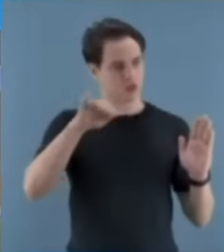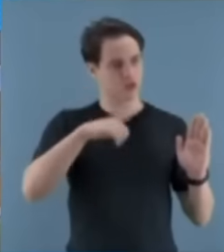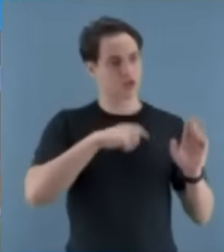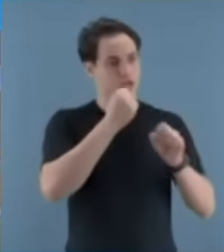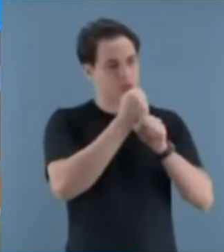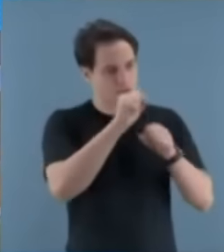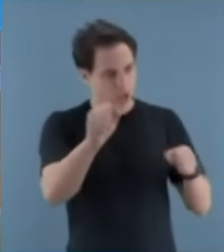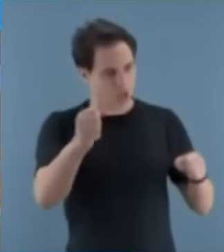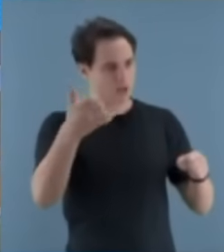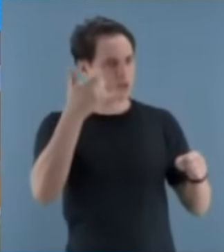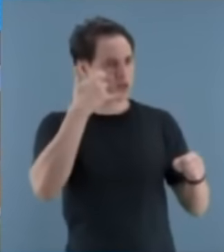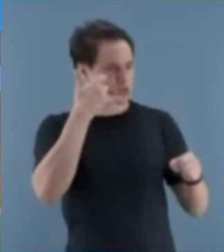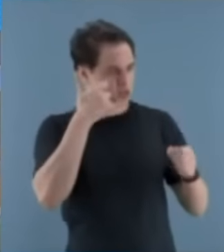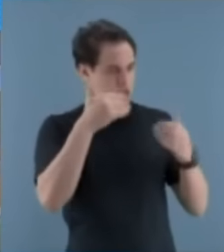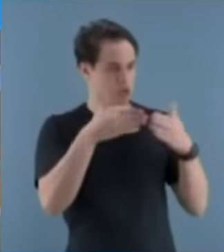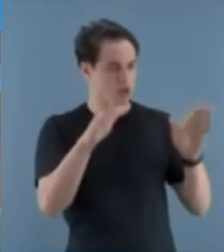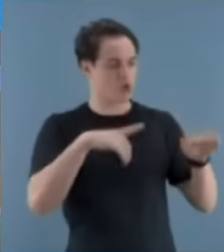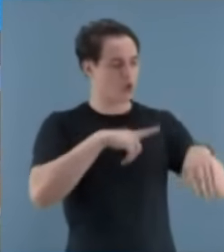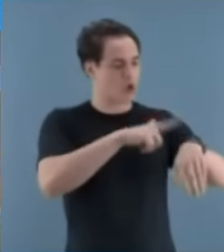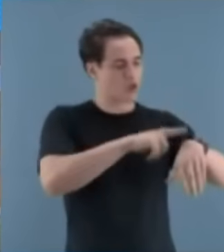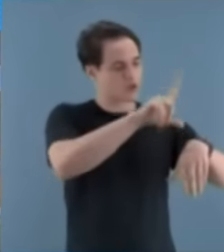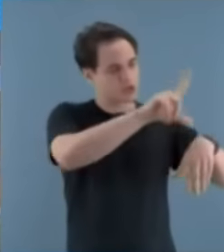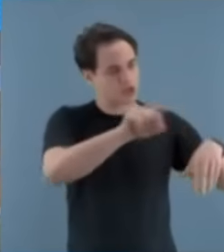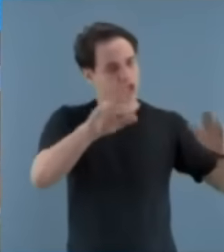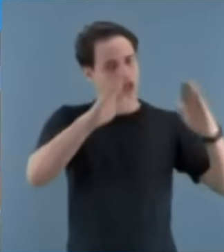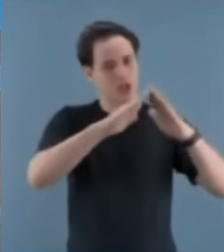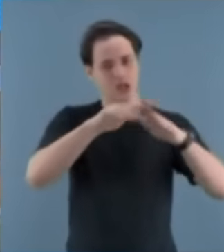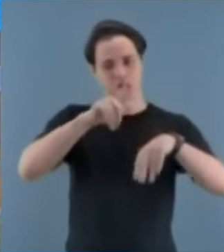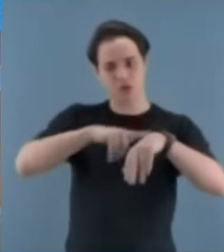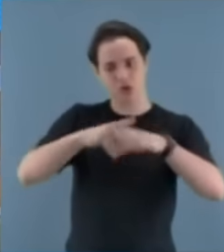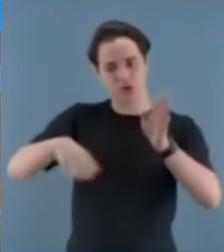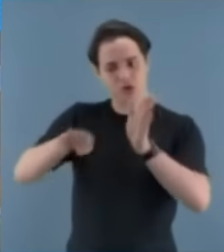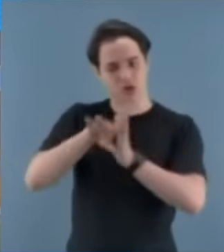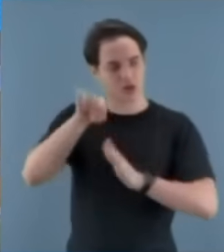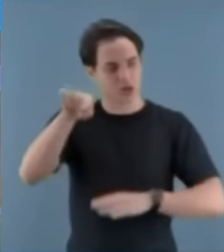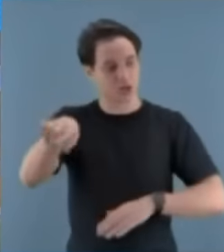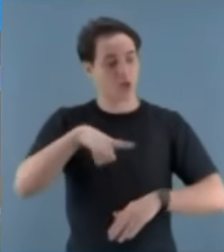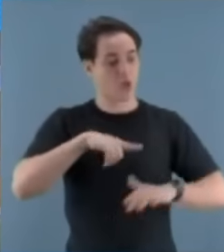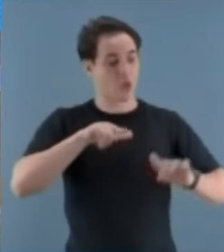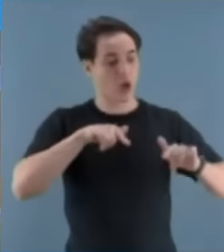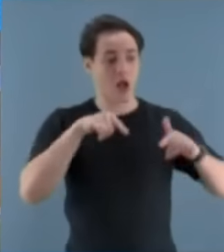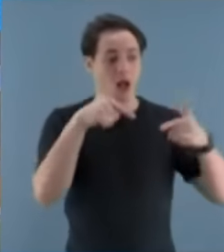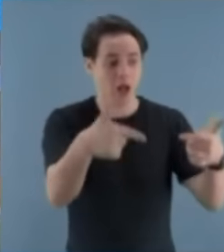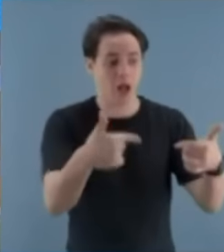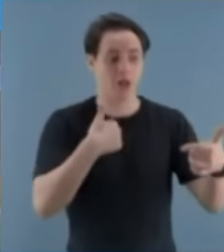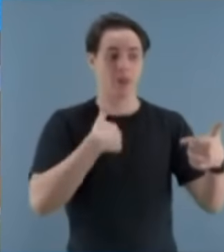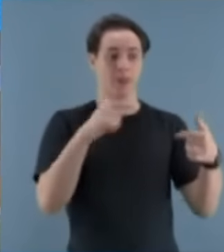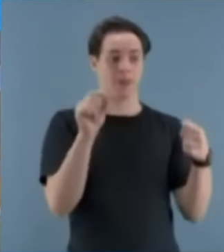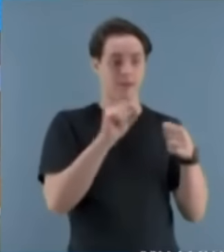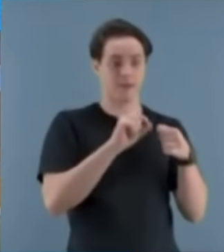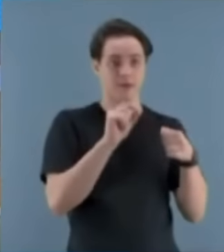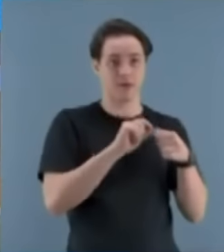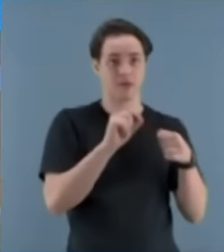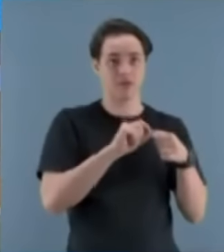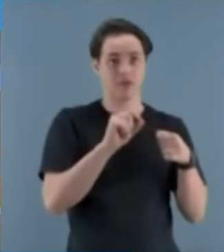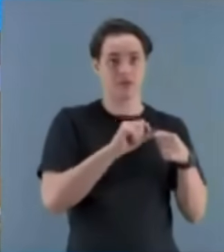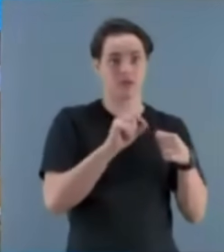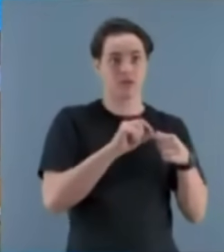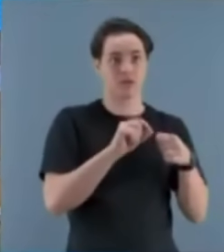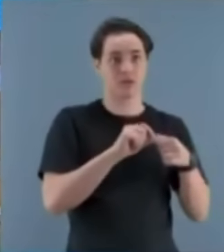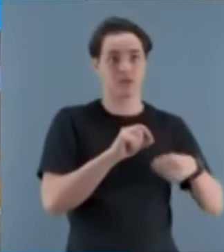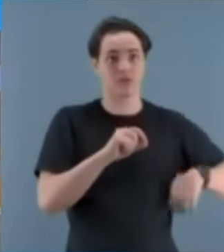sigilo telemático, a hora que eu saí da minha casa, a hora que eu cheguei lá, o ato que eu fiz... O senhor esteve lá com seus